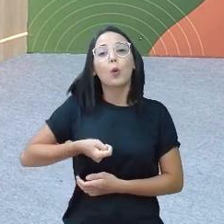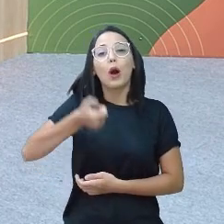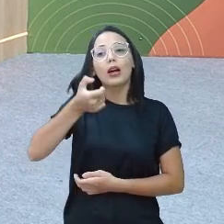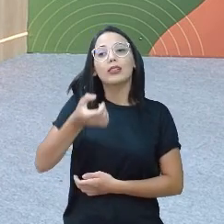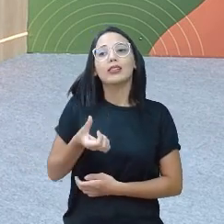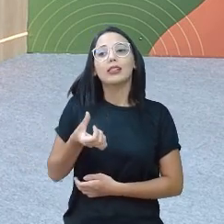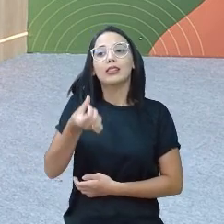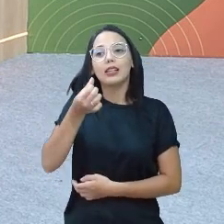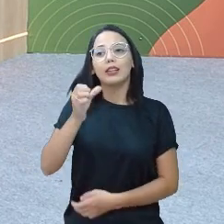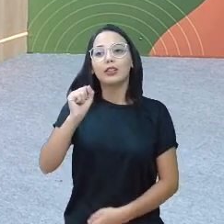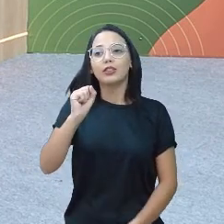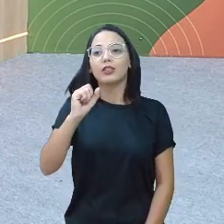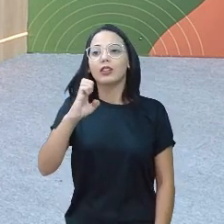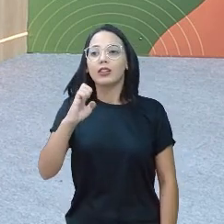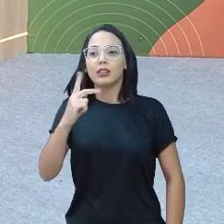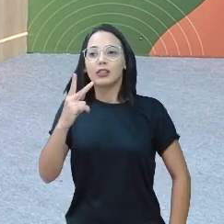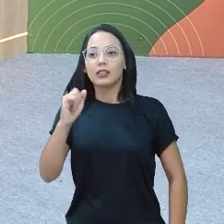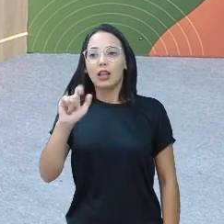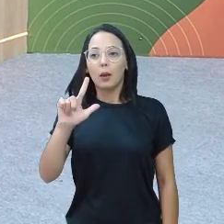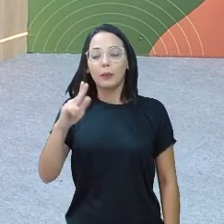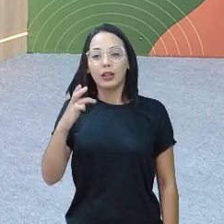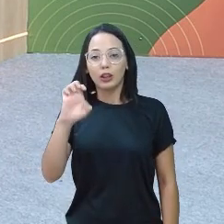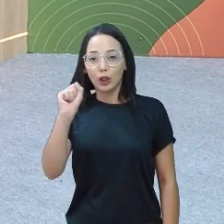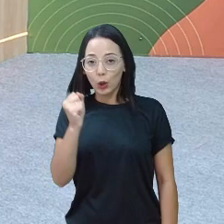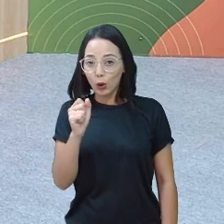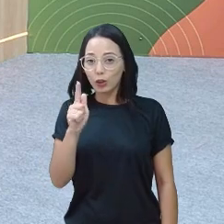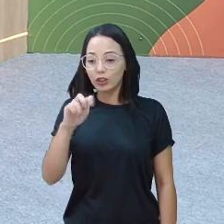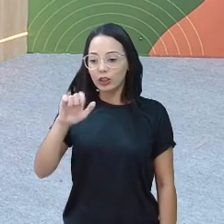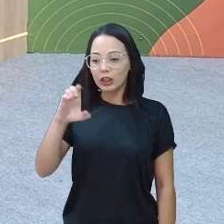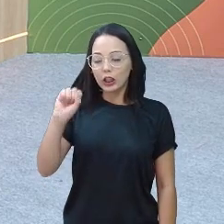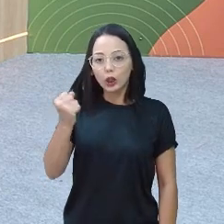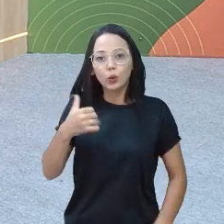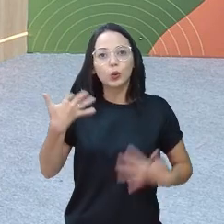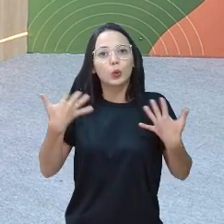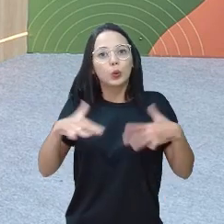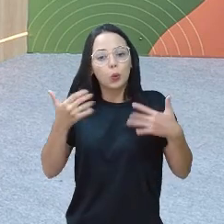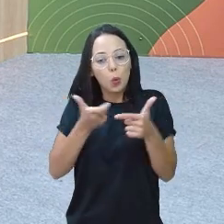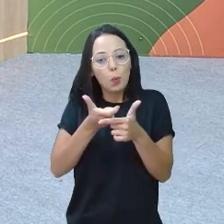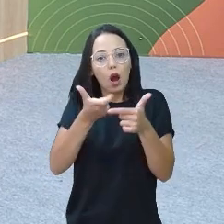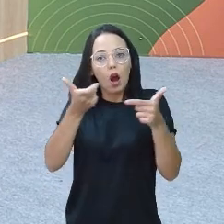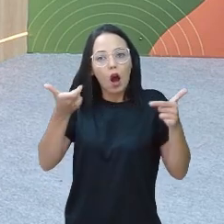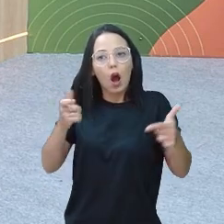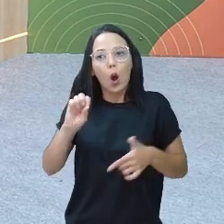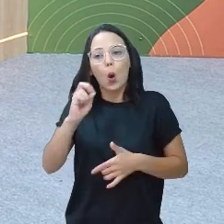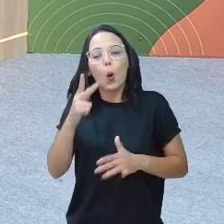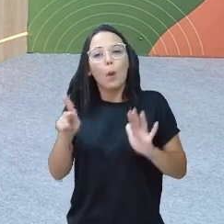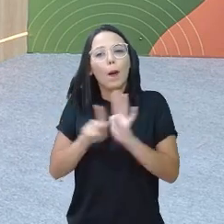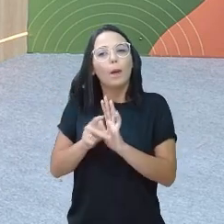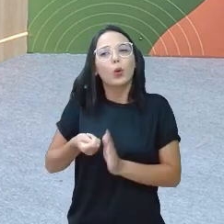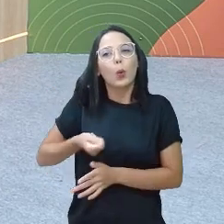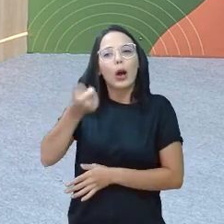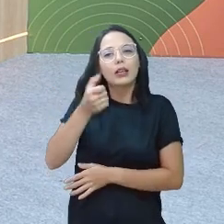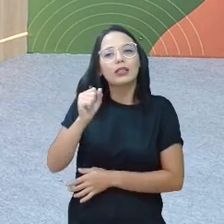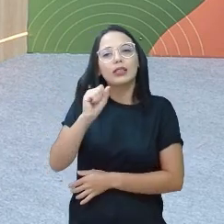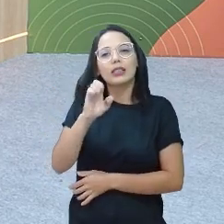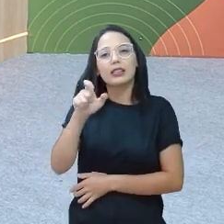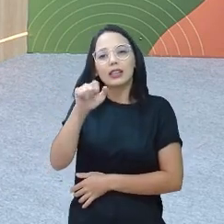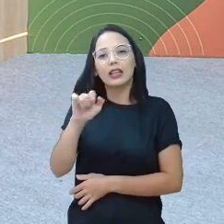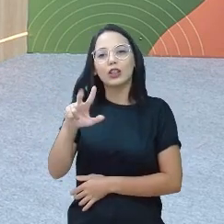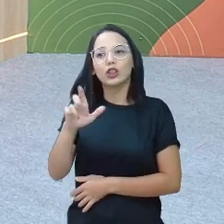6 septilhões de quilos. É muito, gente. Ou quase 6 sextilhões